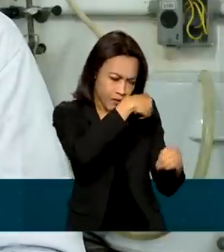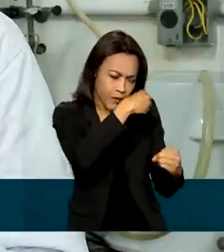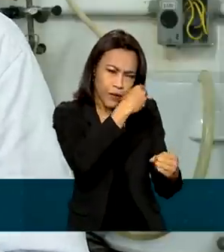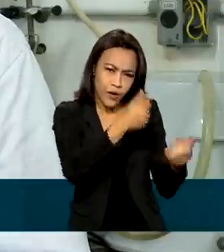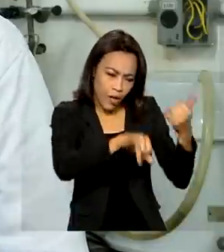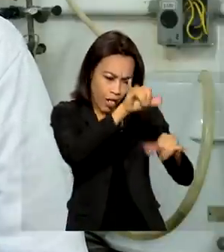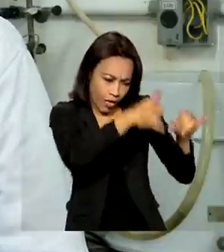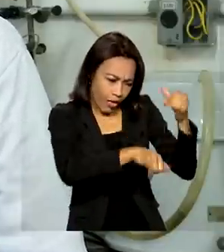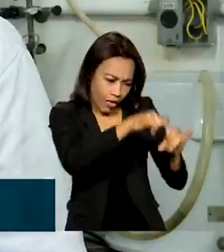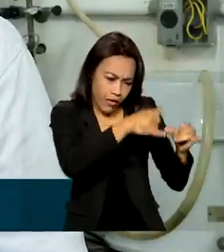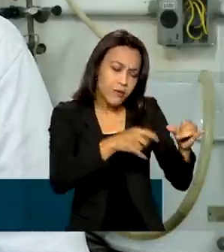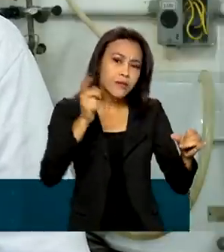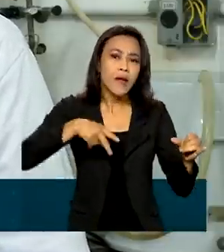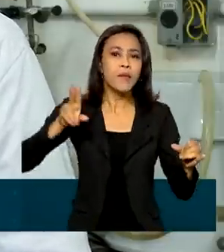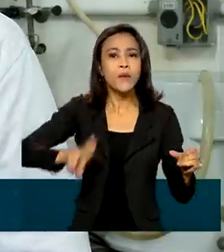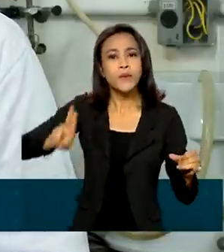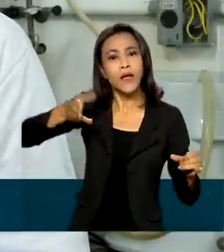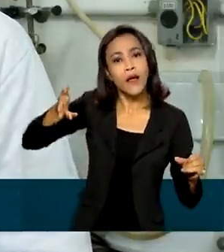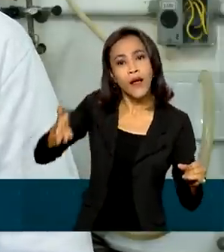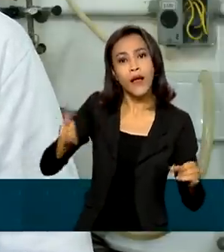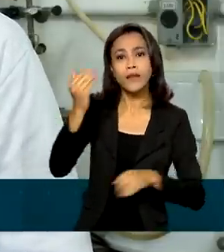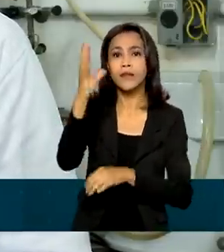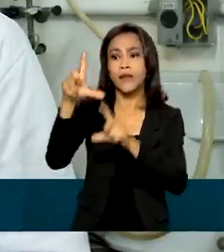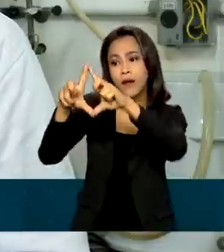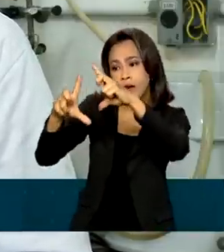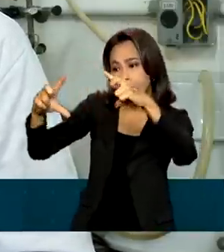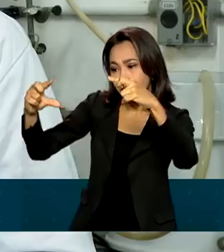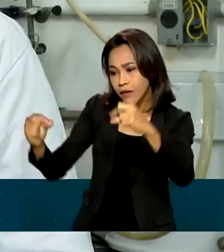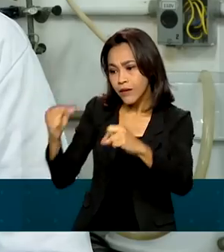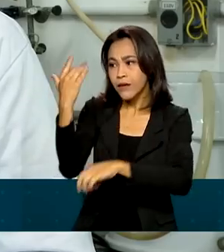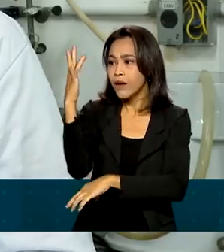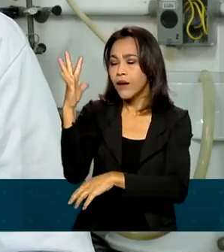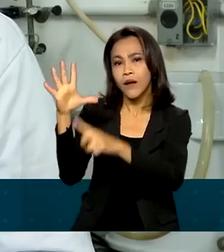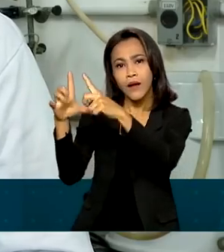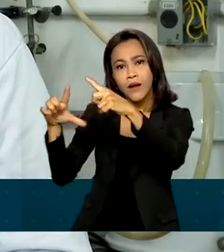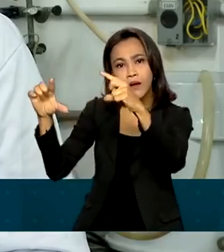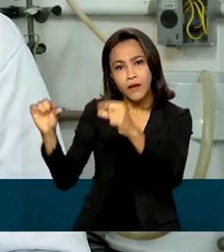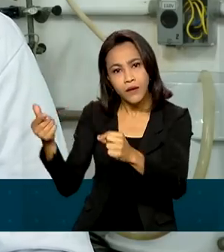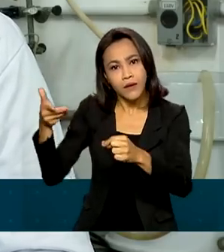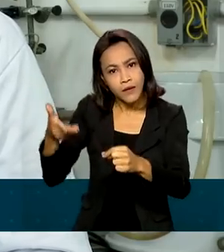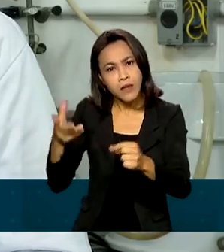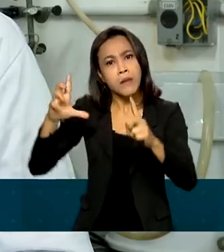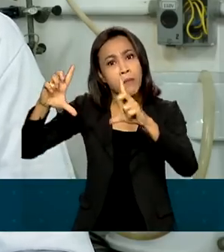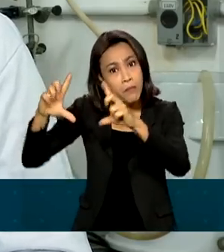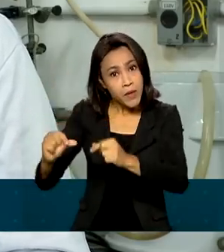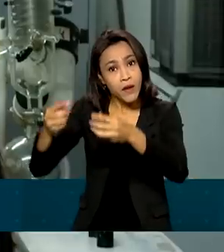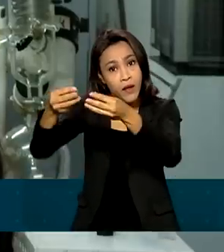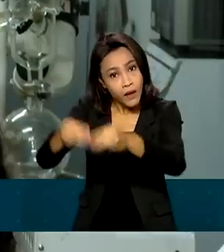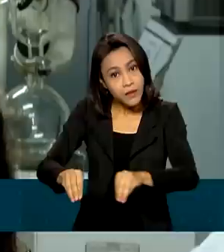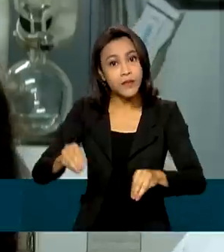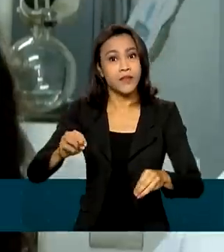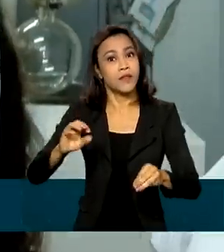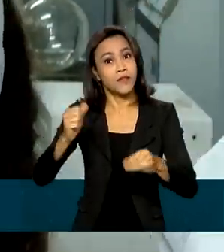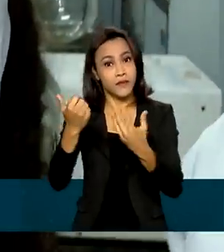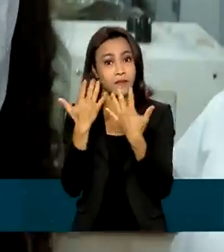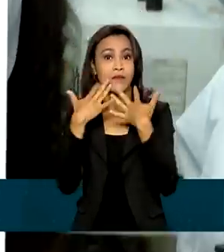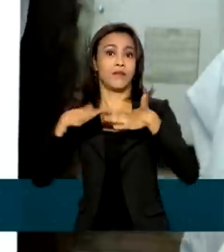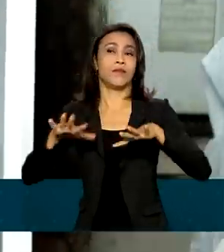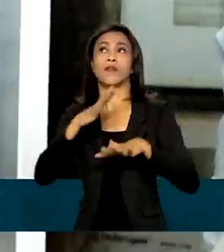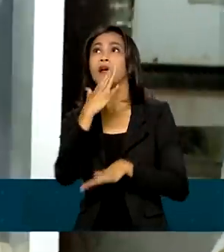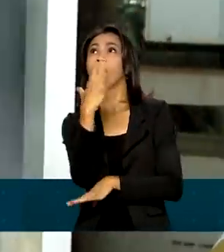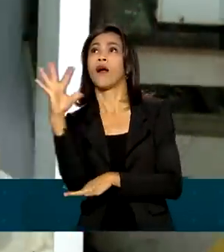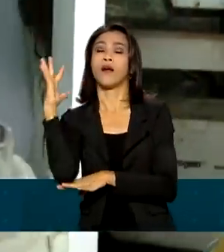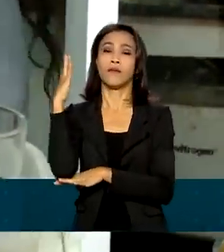causando o menor impacto ambiental e consequentemente uma possível o impacto a saúde humana também além de